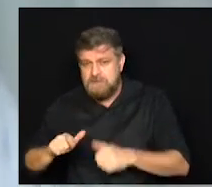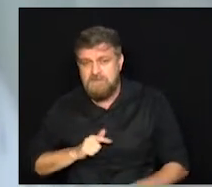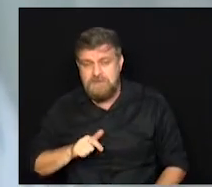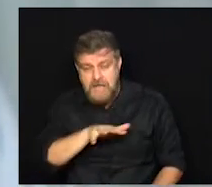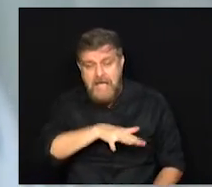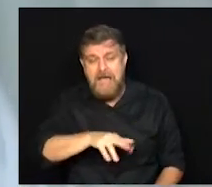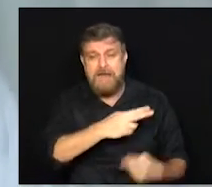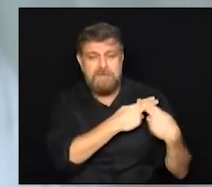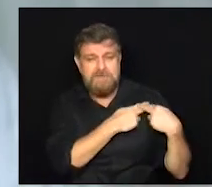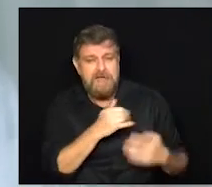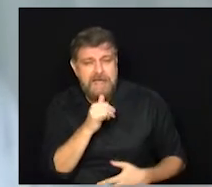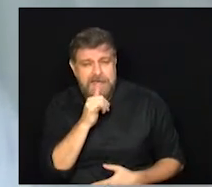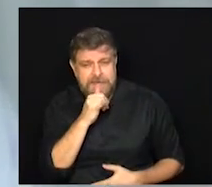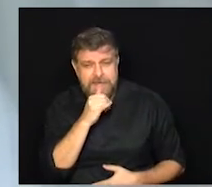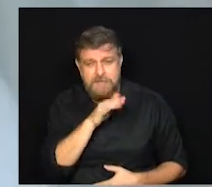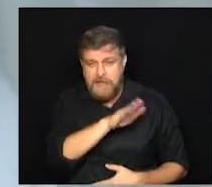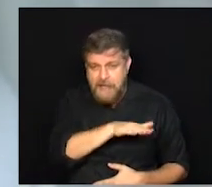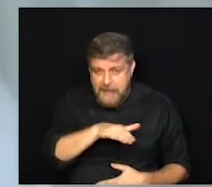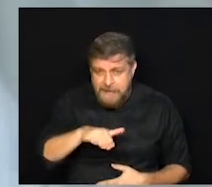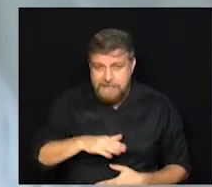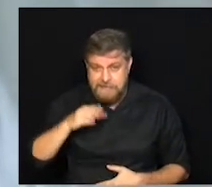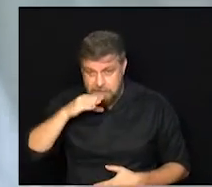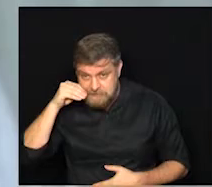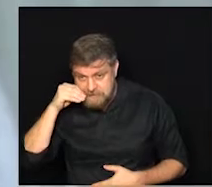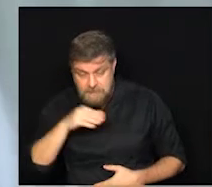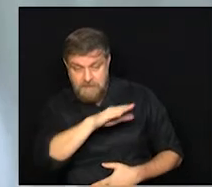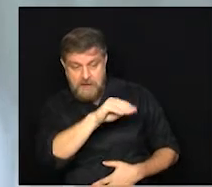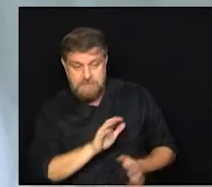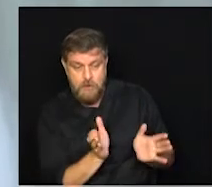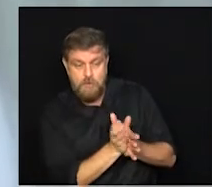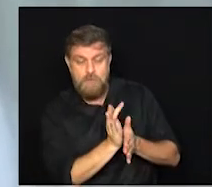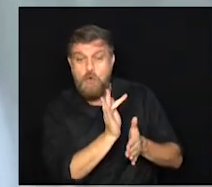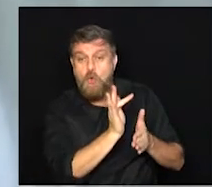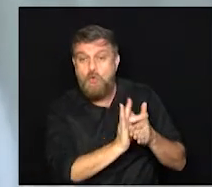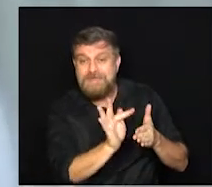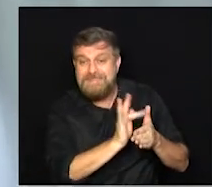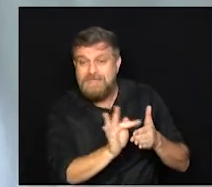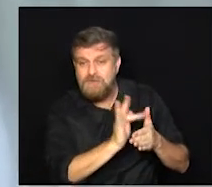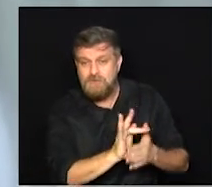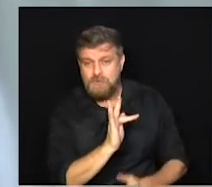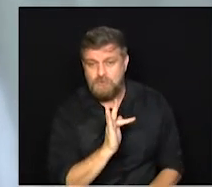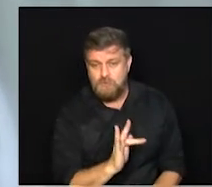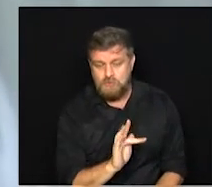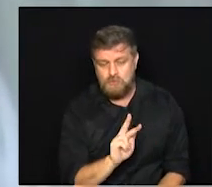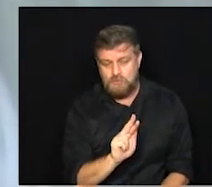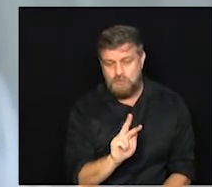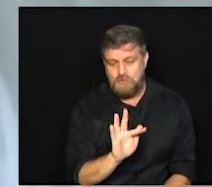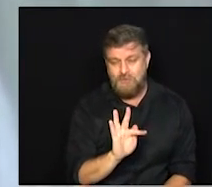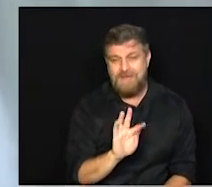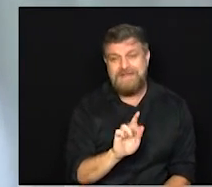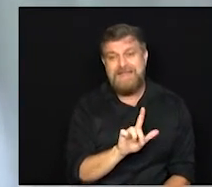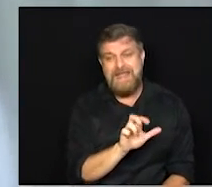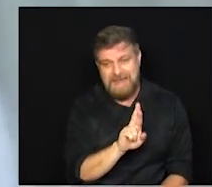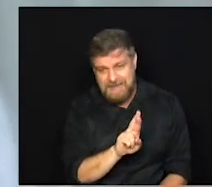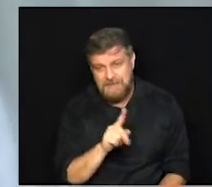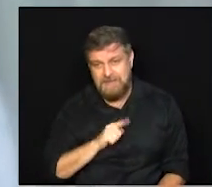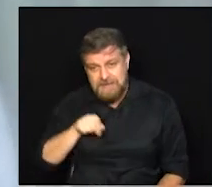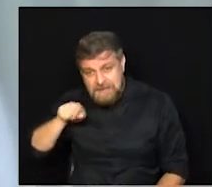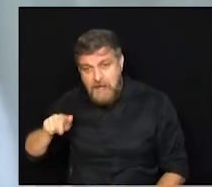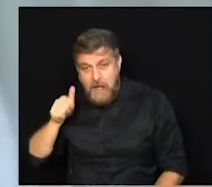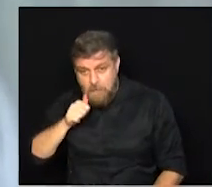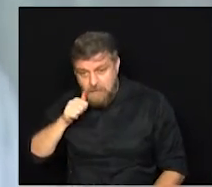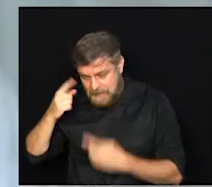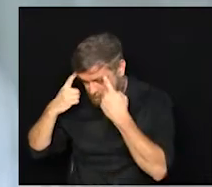por exemplo, a criança e adolescente, acionar o conselho tutelar, a violência doméstica, acionar a delegacia da